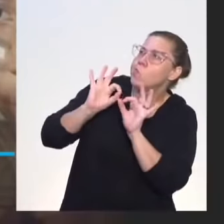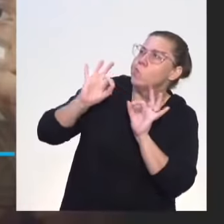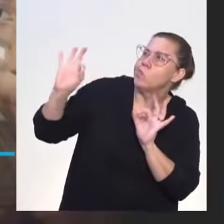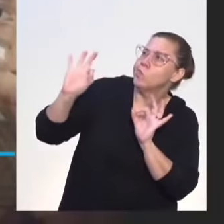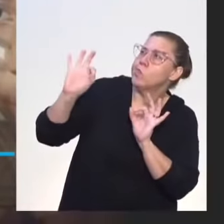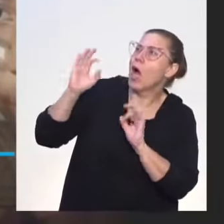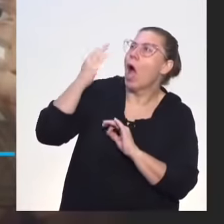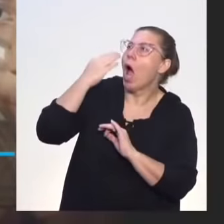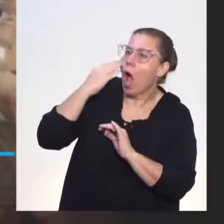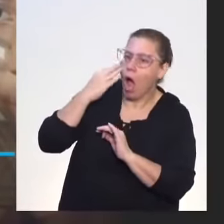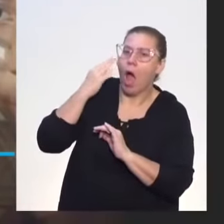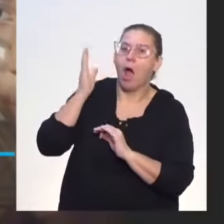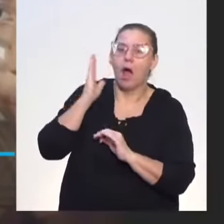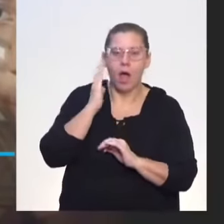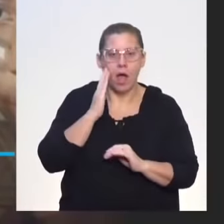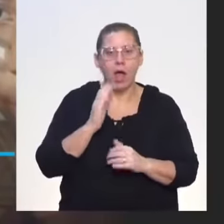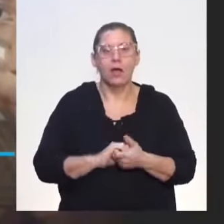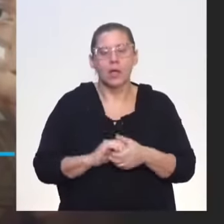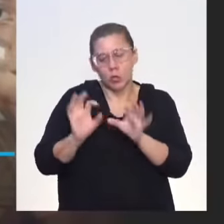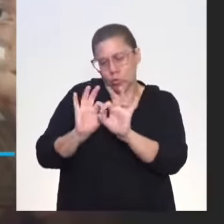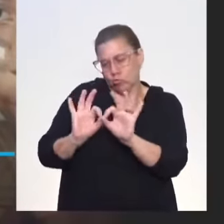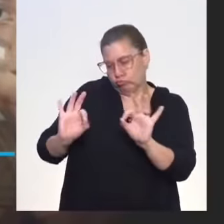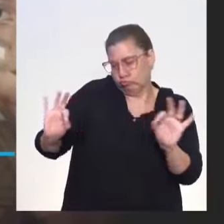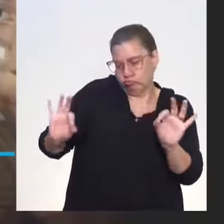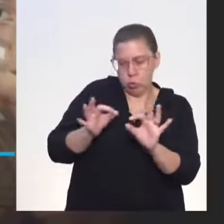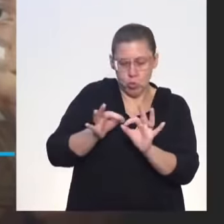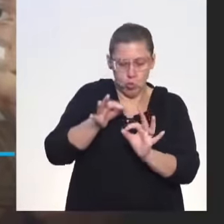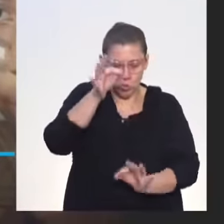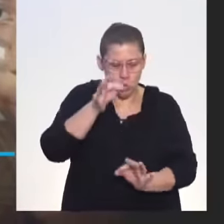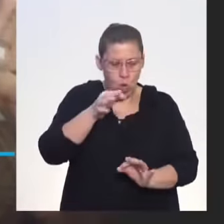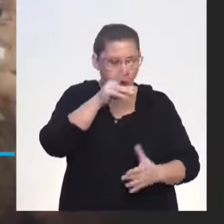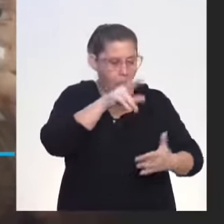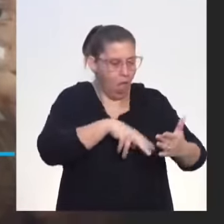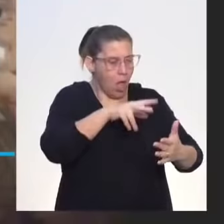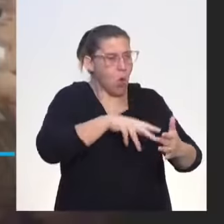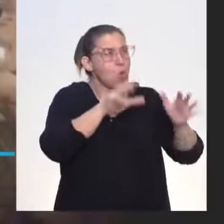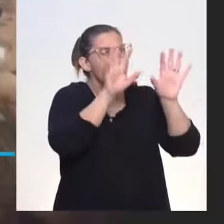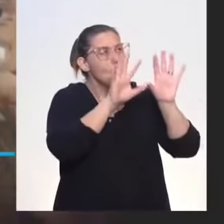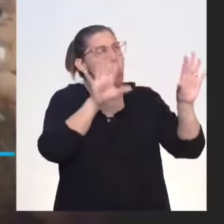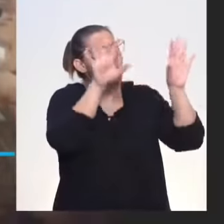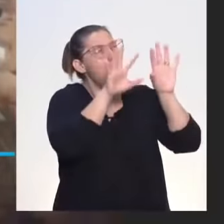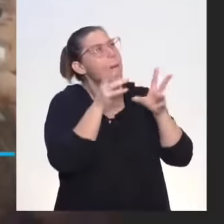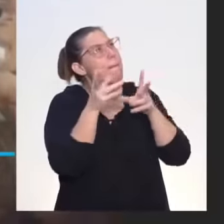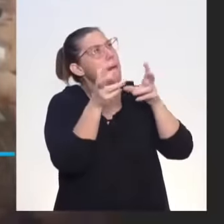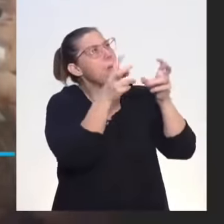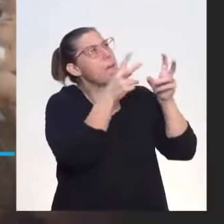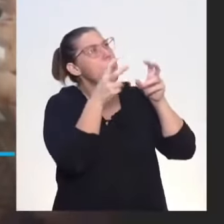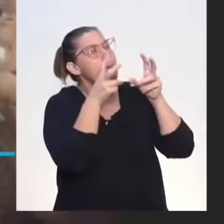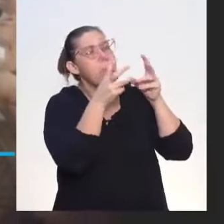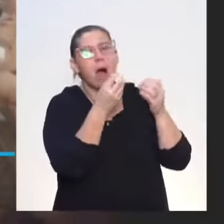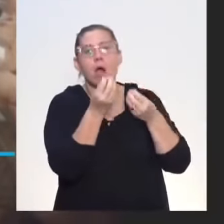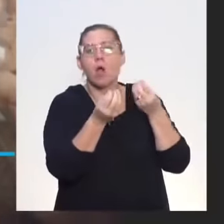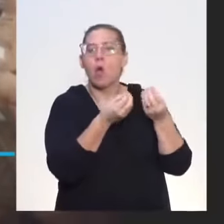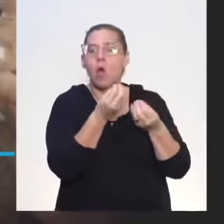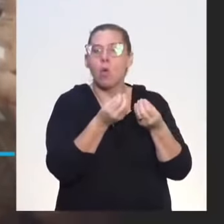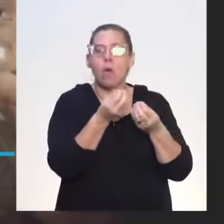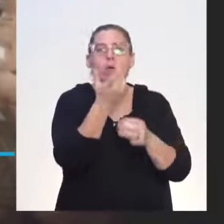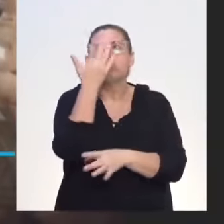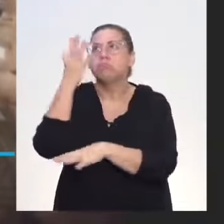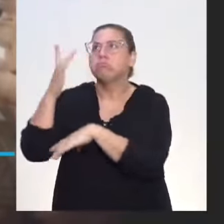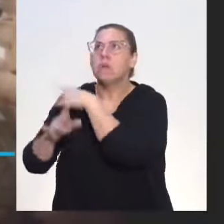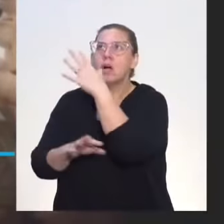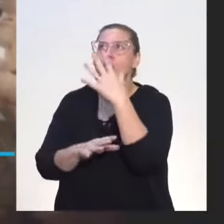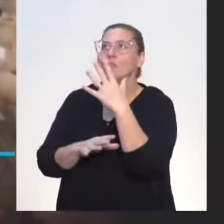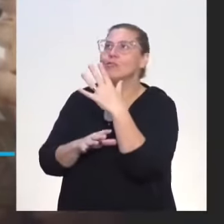das coisas, a gente vai aprender a ler o tempo, né, e como que a natureza conversa